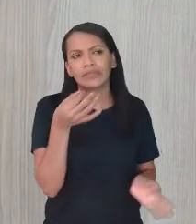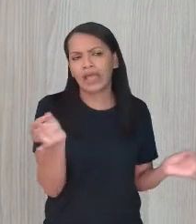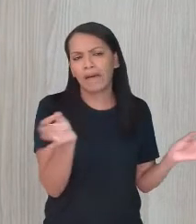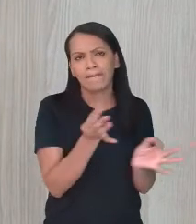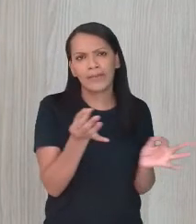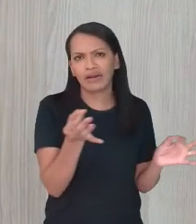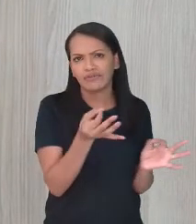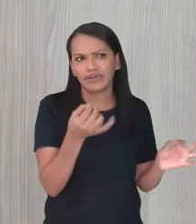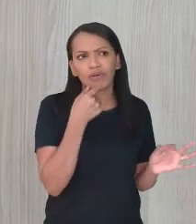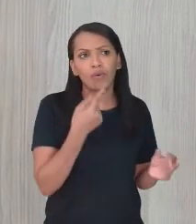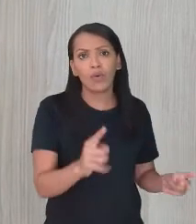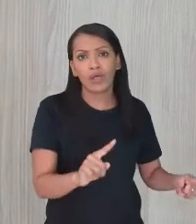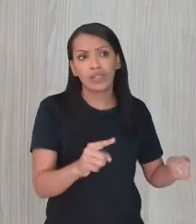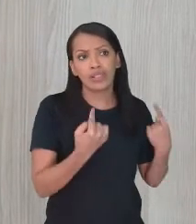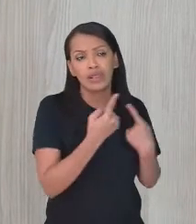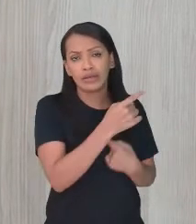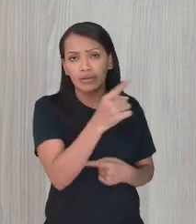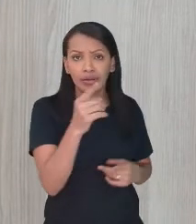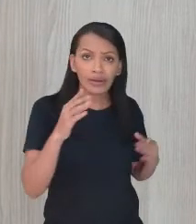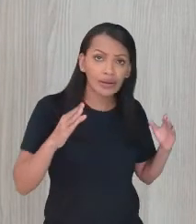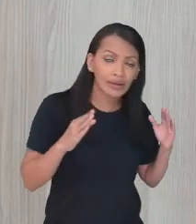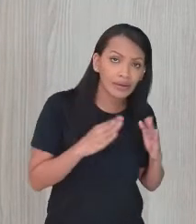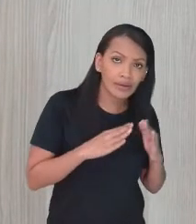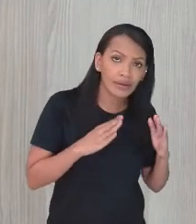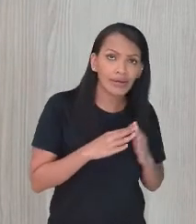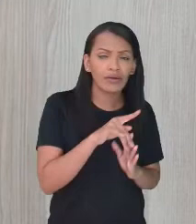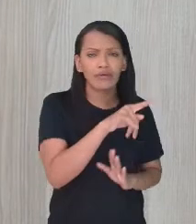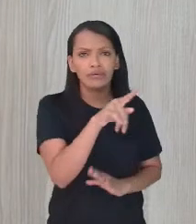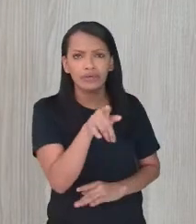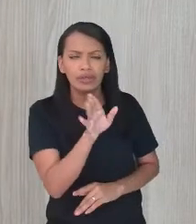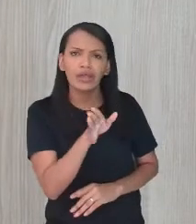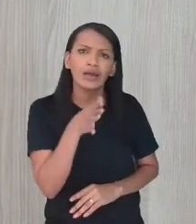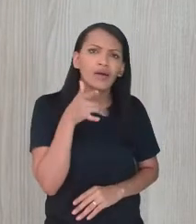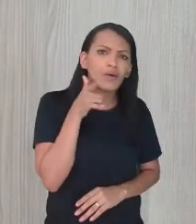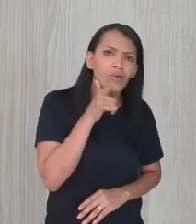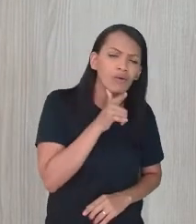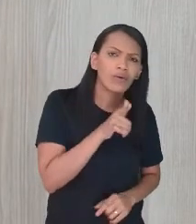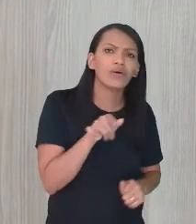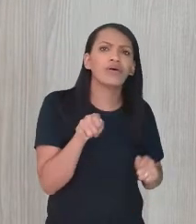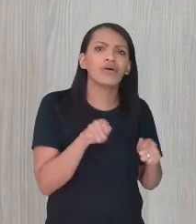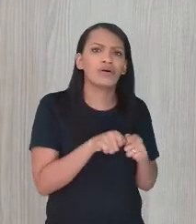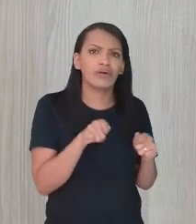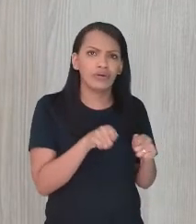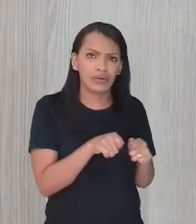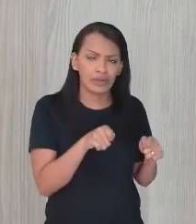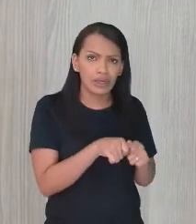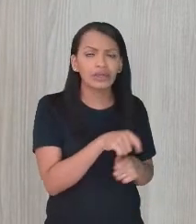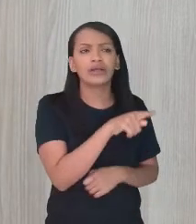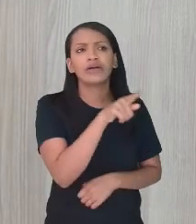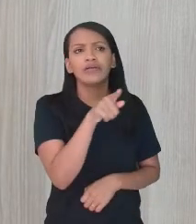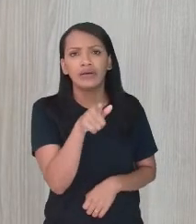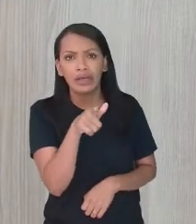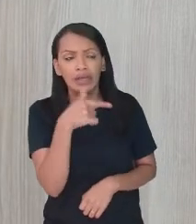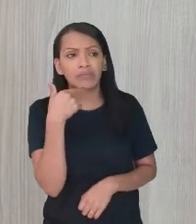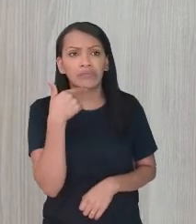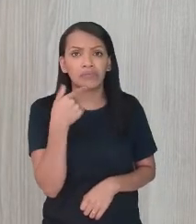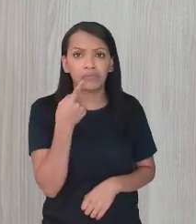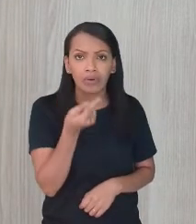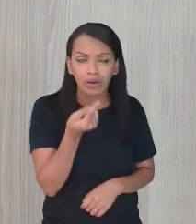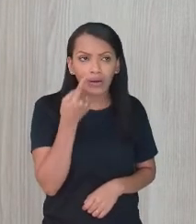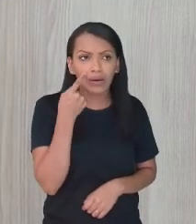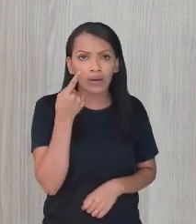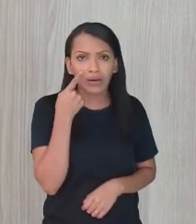para o pessoal. Em casa, será que vocês conseguem fazer essa demonstração aí através